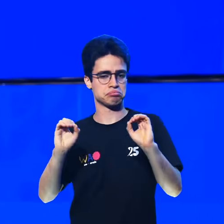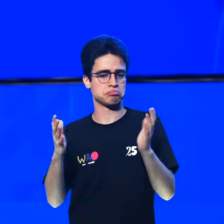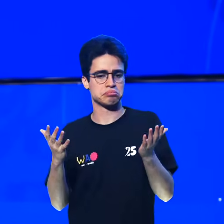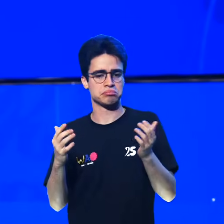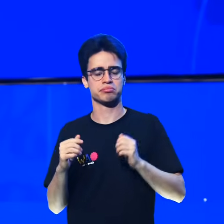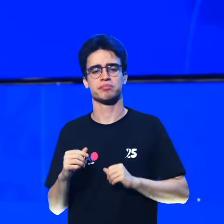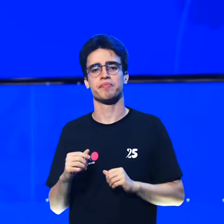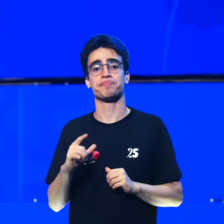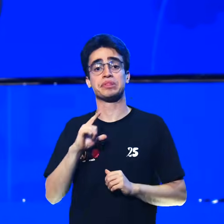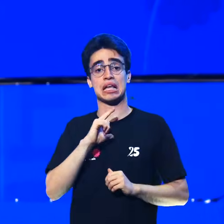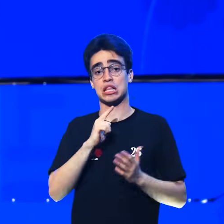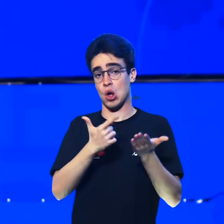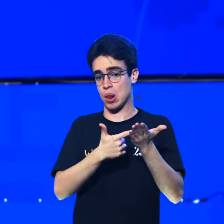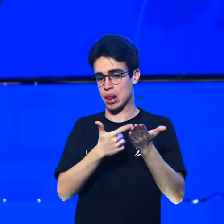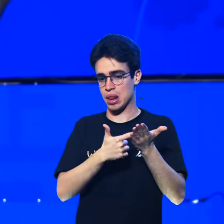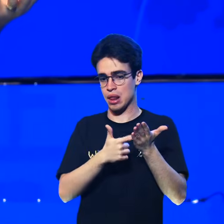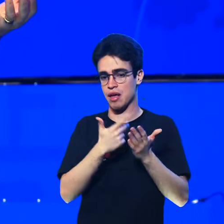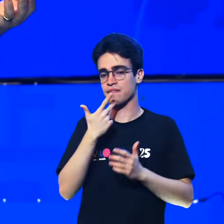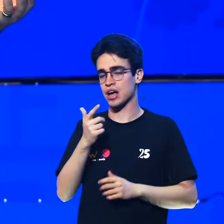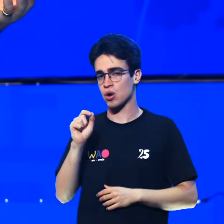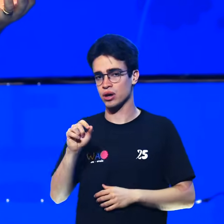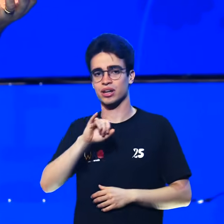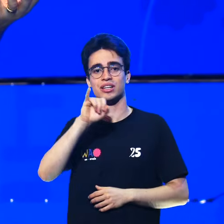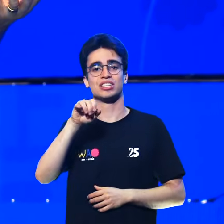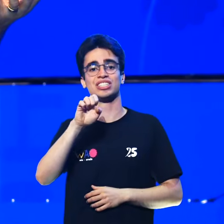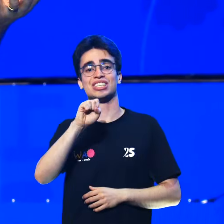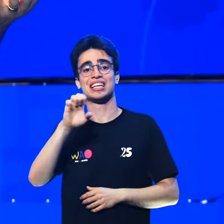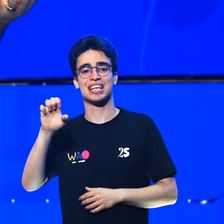Tem um livro falando sobre a avó de Jessé.